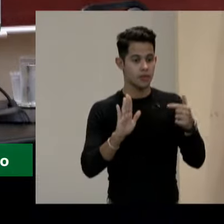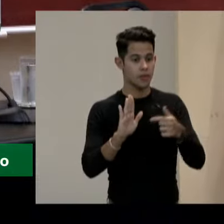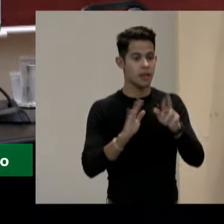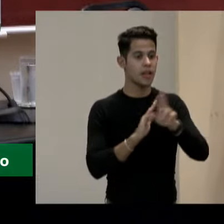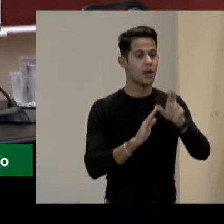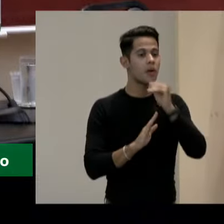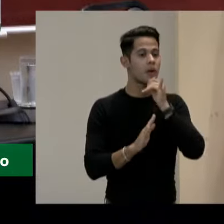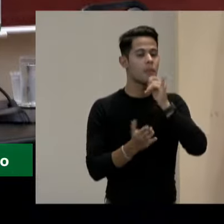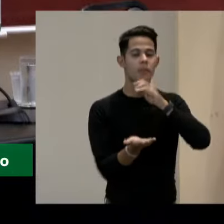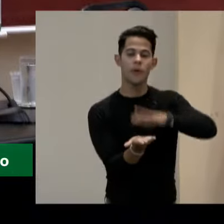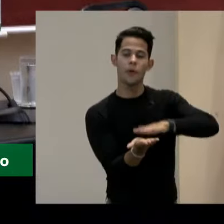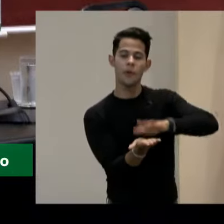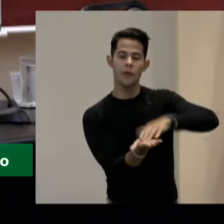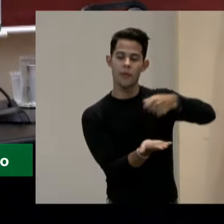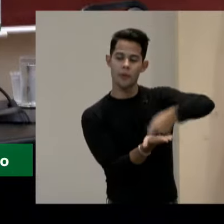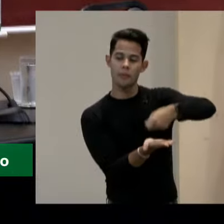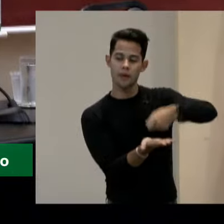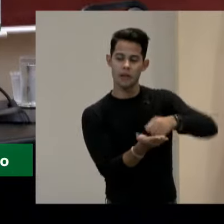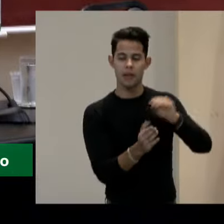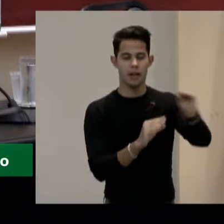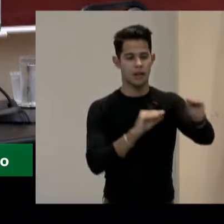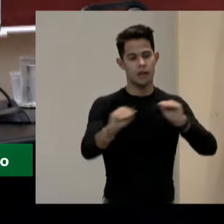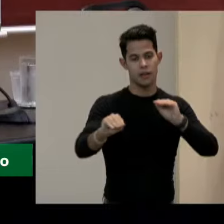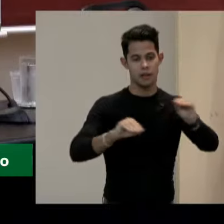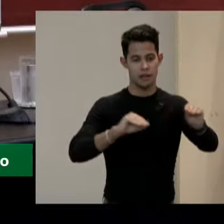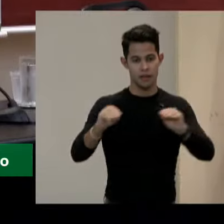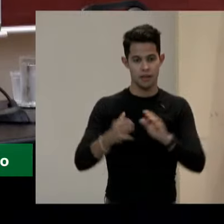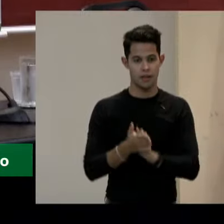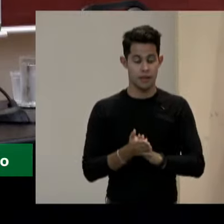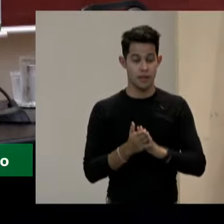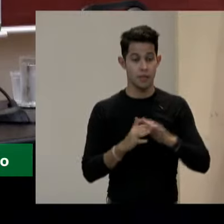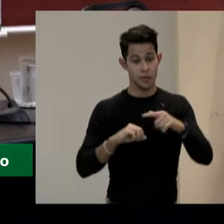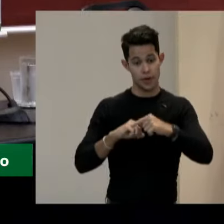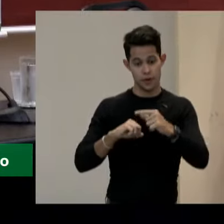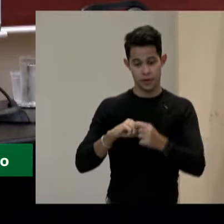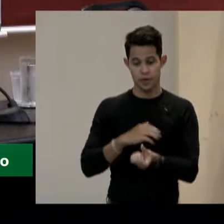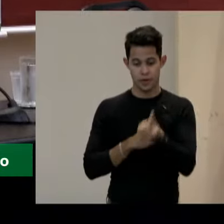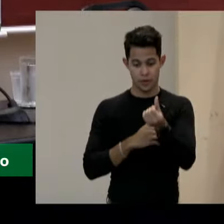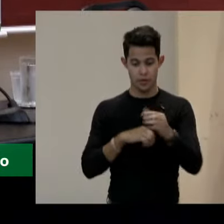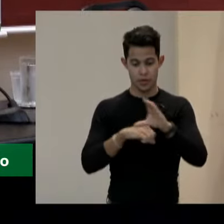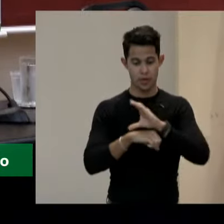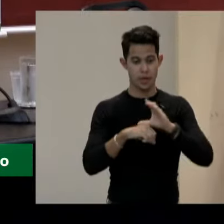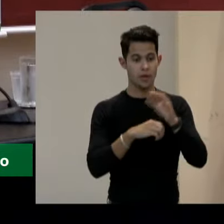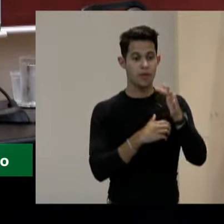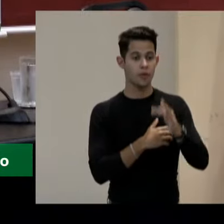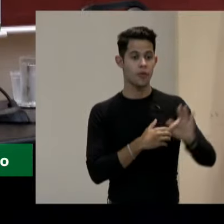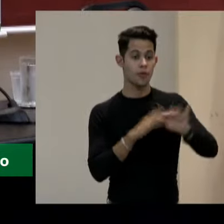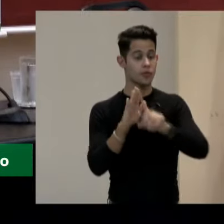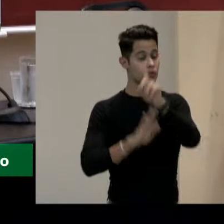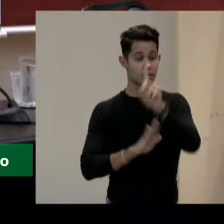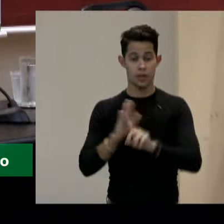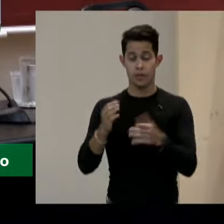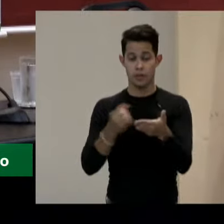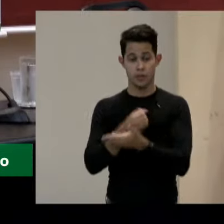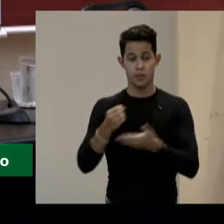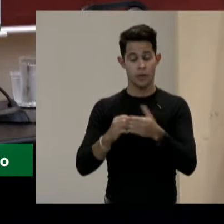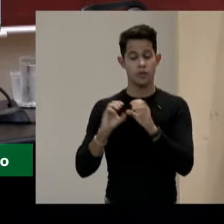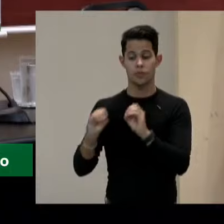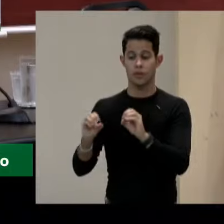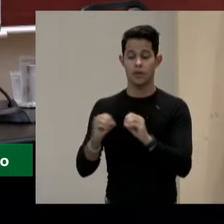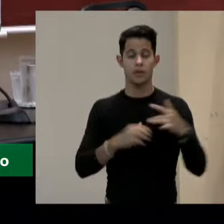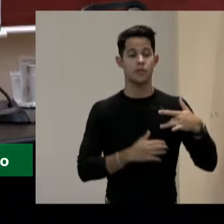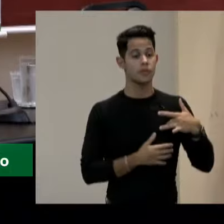taxativa e meramente enumerativa que está lá no artigo 6º da Constituição Federal os direitos sociais, educação, saúde, lazer, moradia. Esses são os